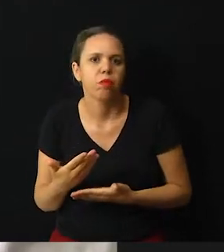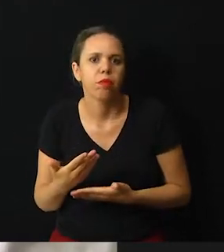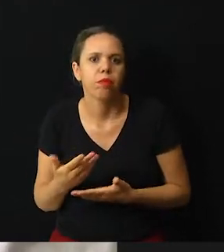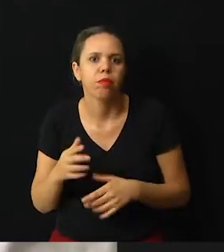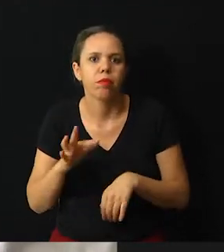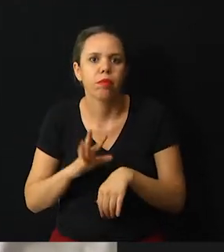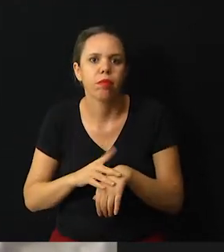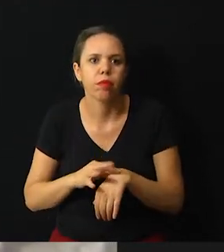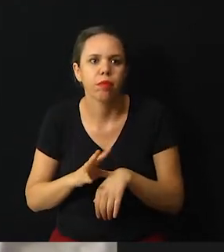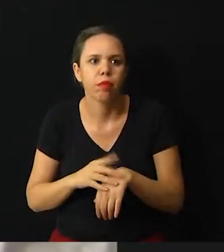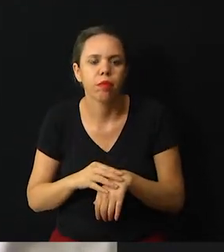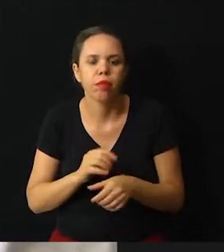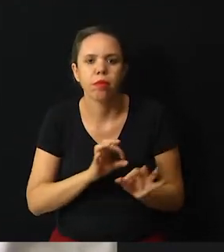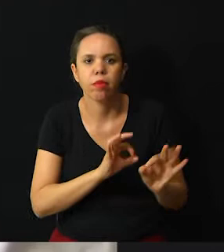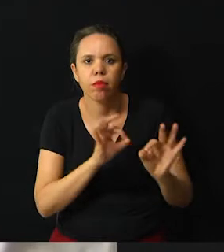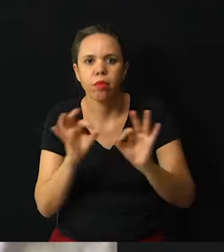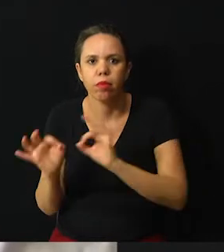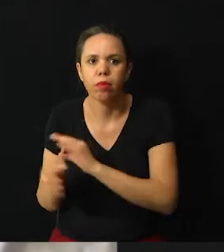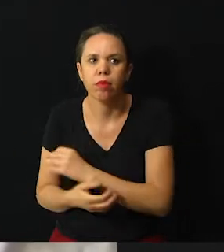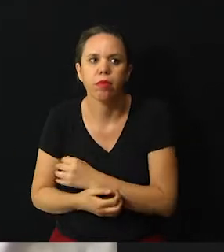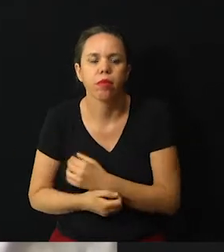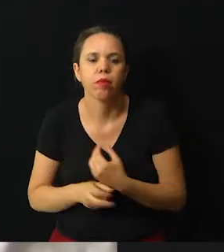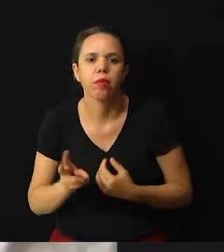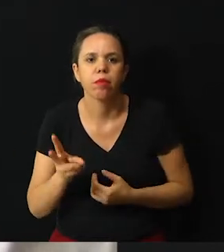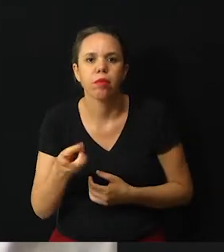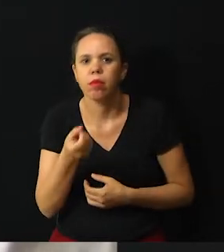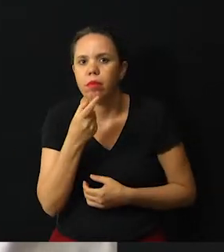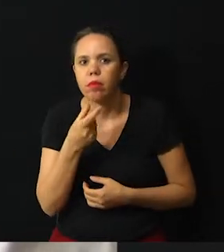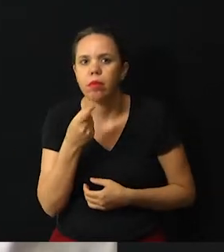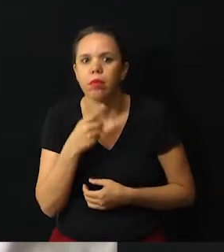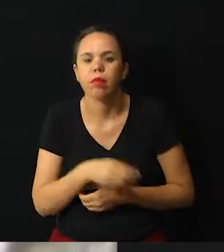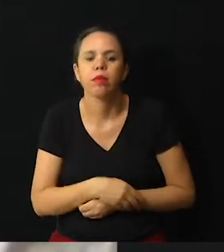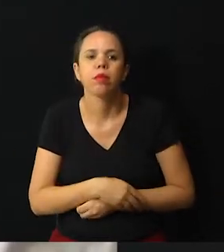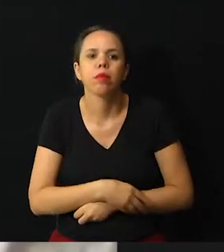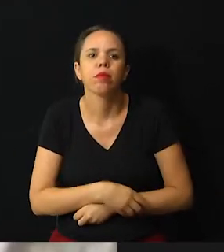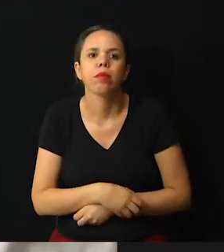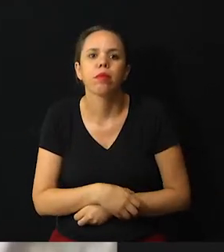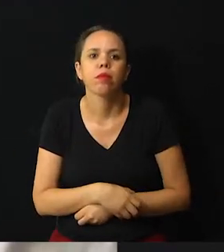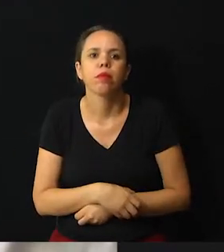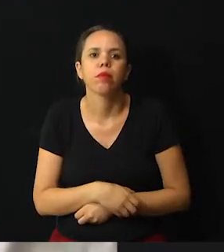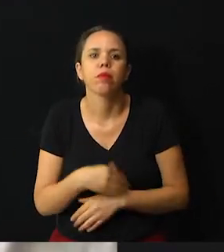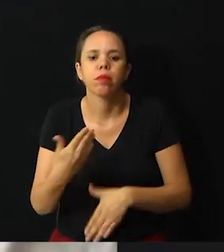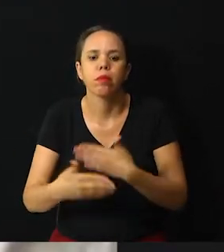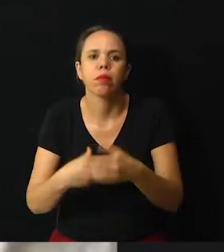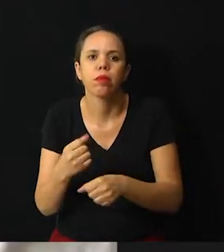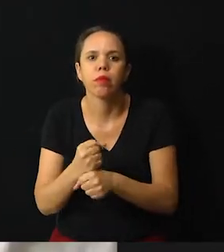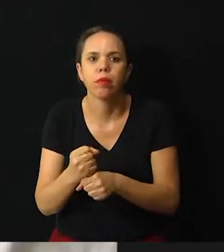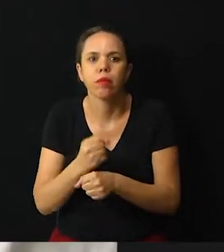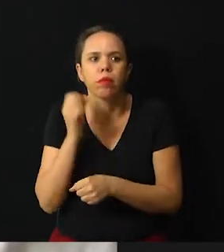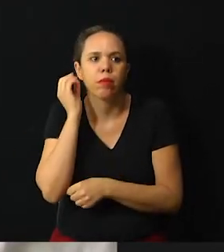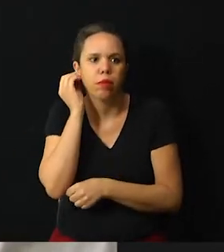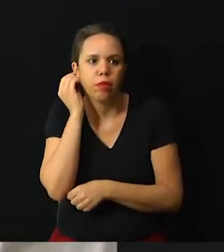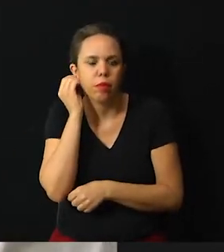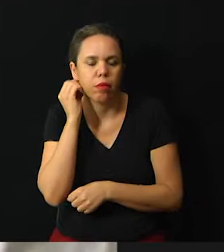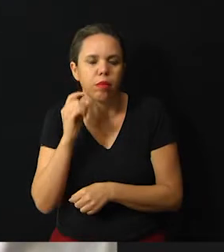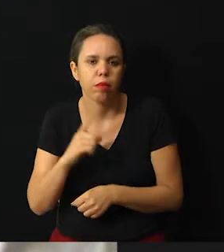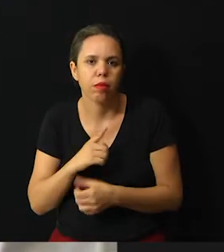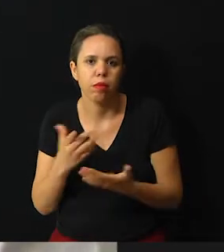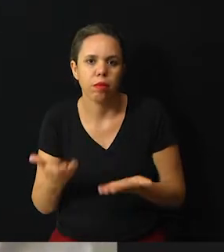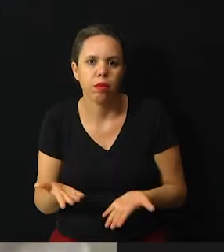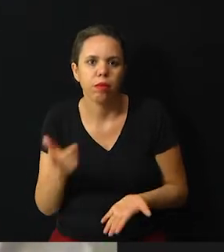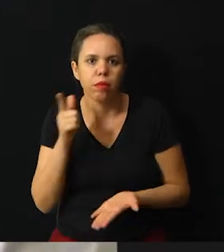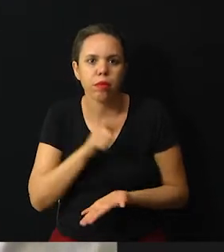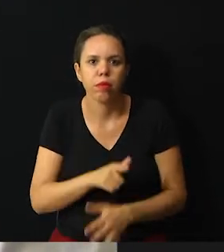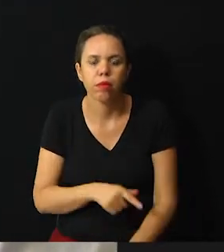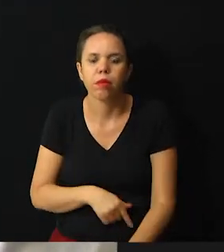doenças crônicas que precisam estar fazendo acompanhamento, uso constante de medicamento, né? E com o passar dos anos pode ter uma remissão e